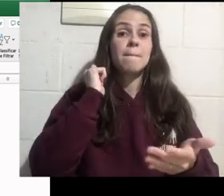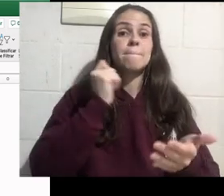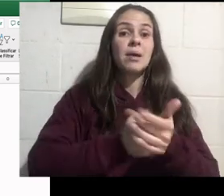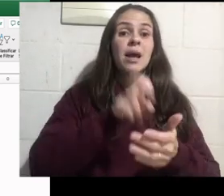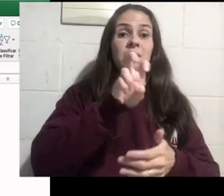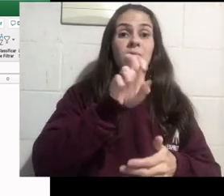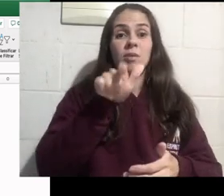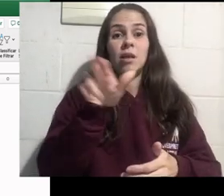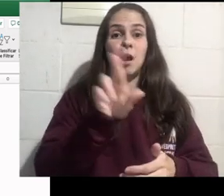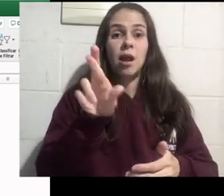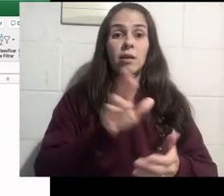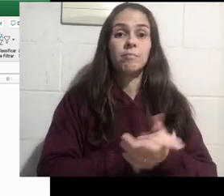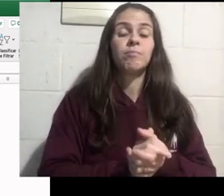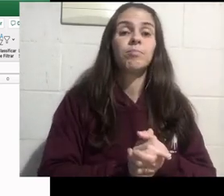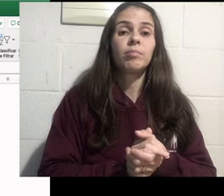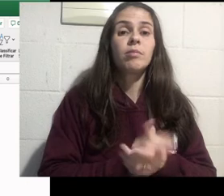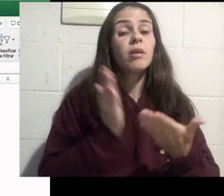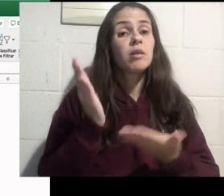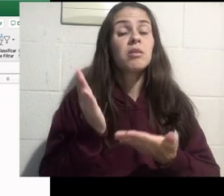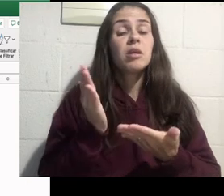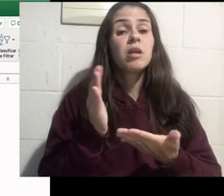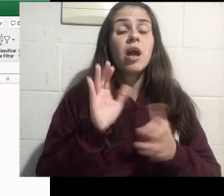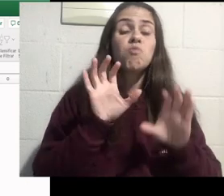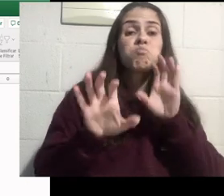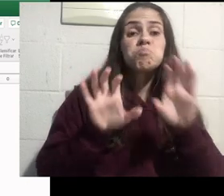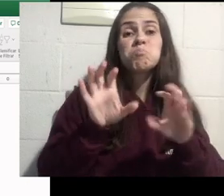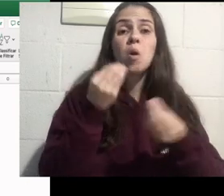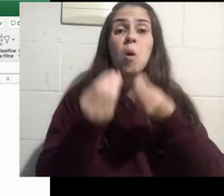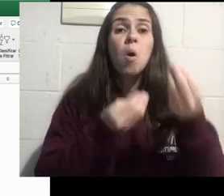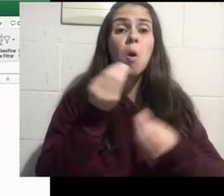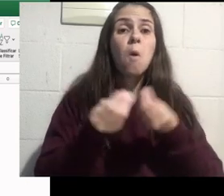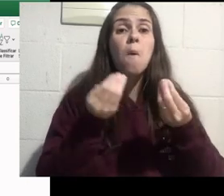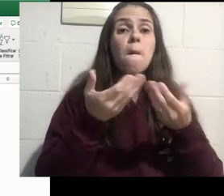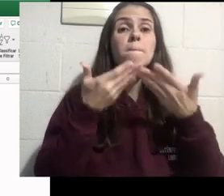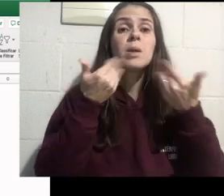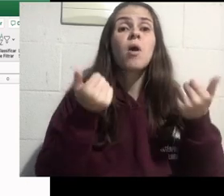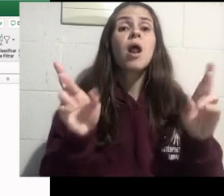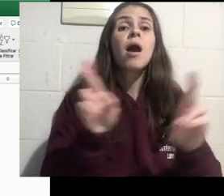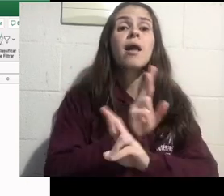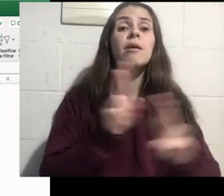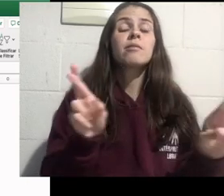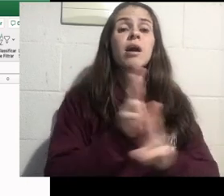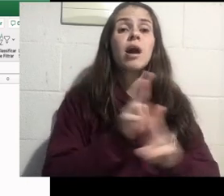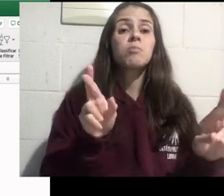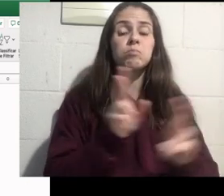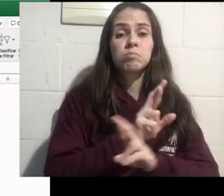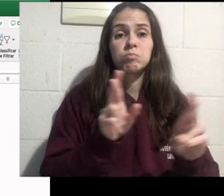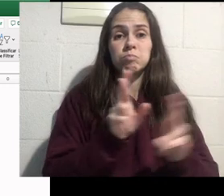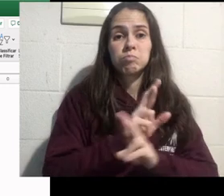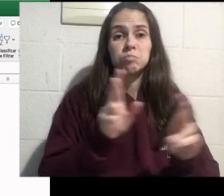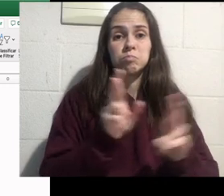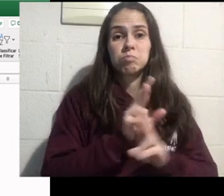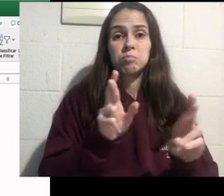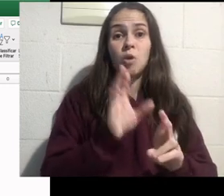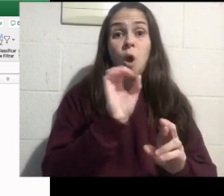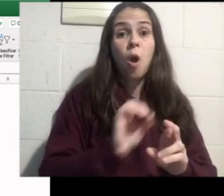investir R$57. Então, aqui, na verdade, é uma forma de achar qual que seria essa relação melhor ou